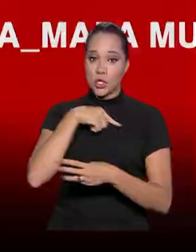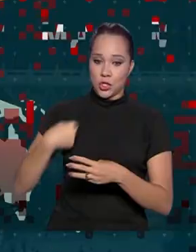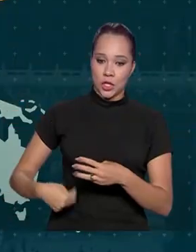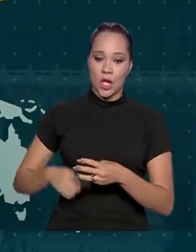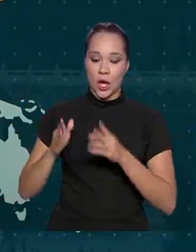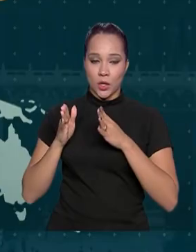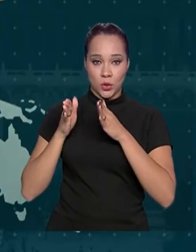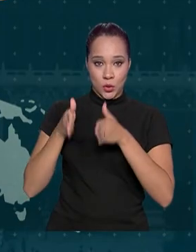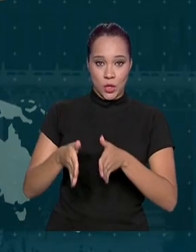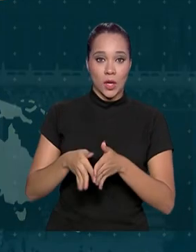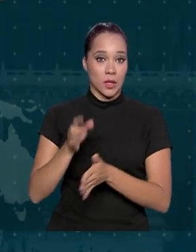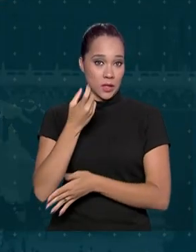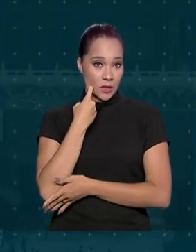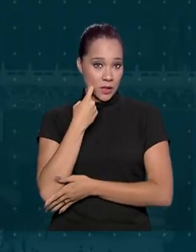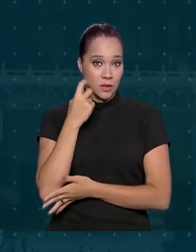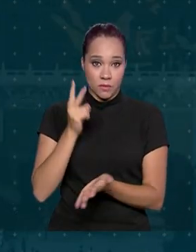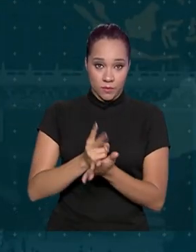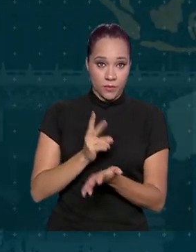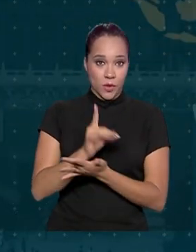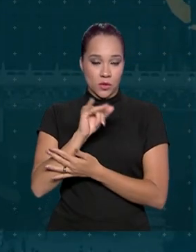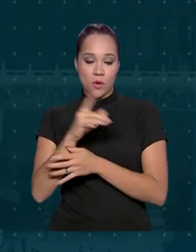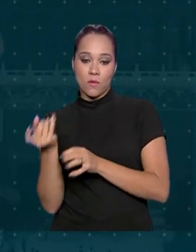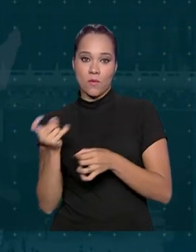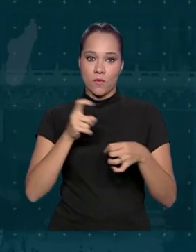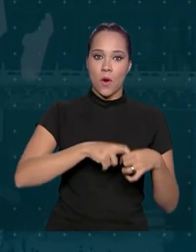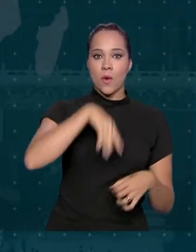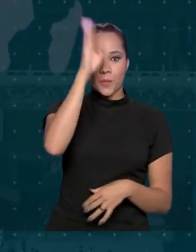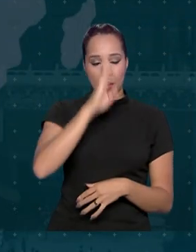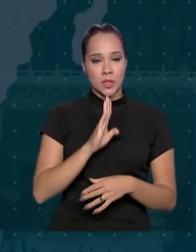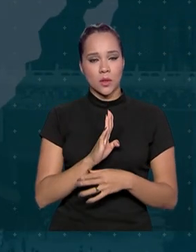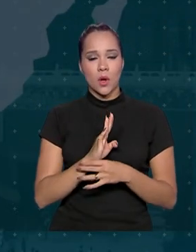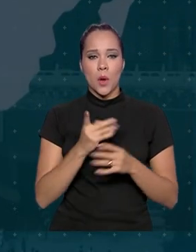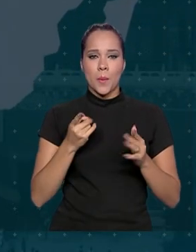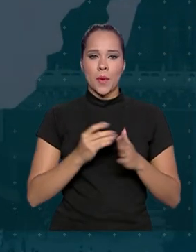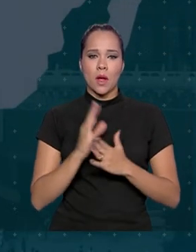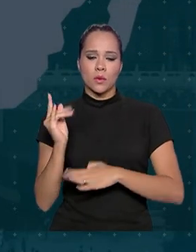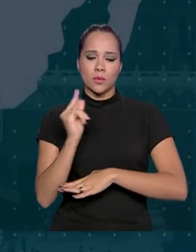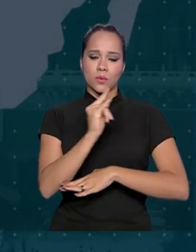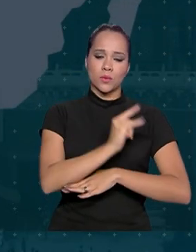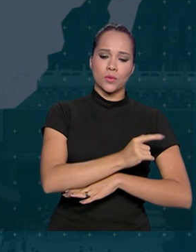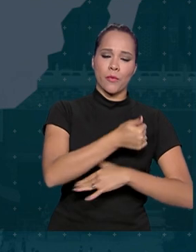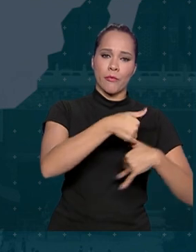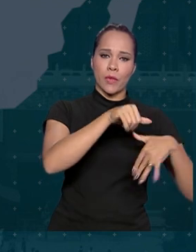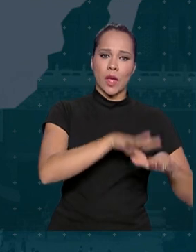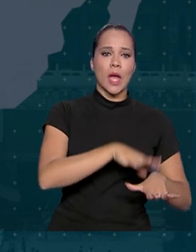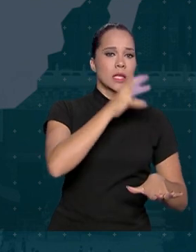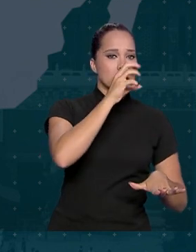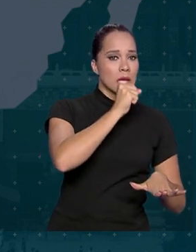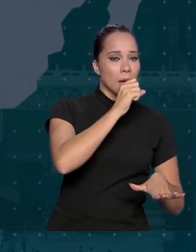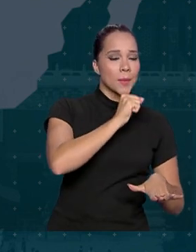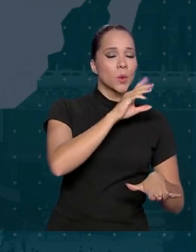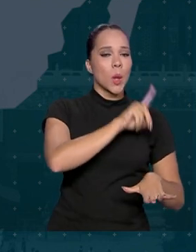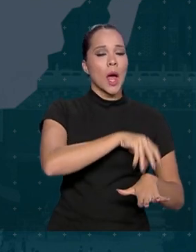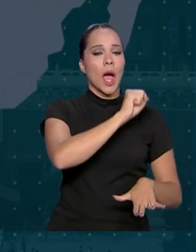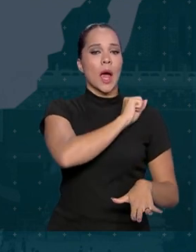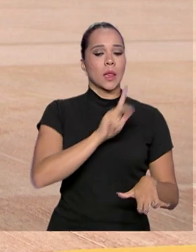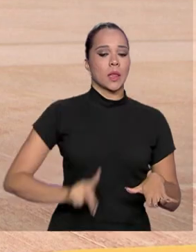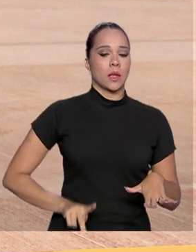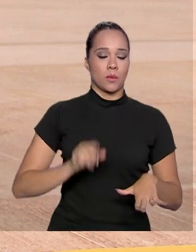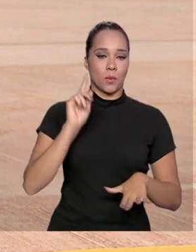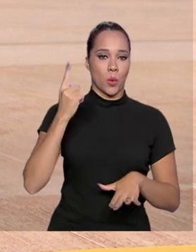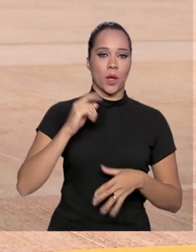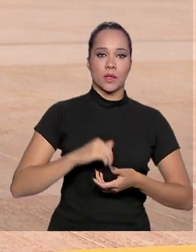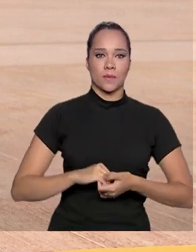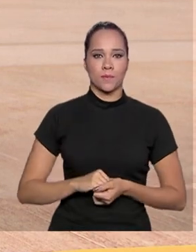chegam na sexta-feira e no mesmo dia retornam para o Brasil com previsão de desembarque no sábado na base aérea de Anápolis em Goiás.